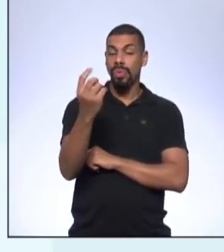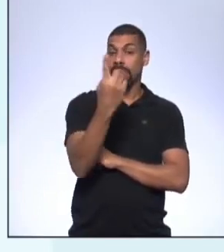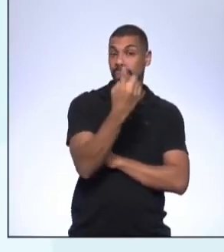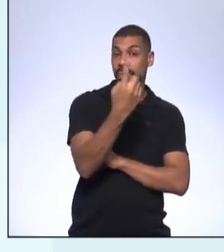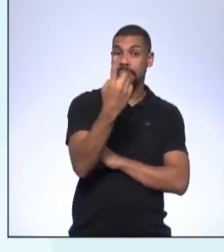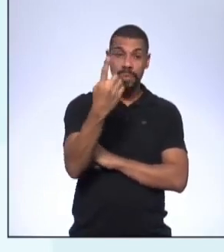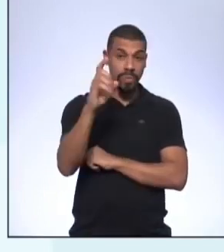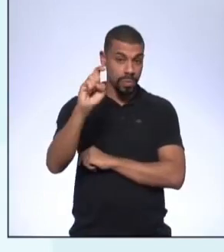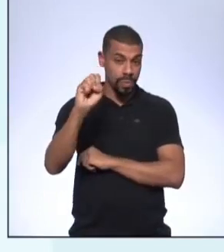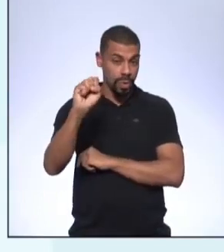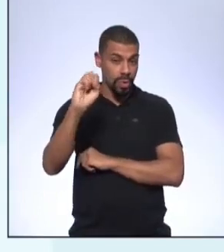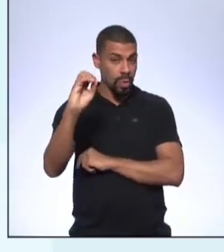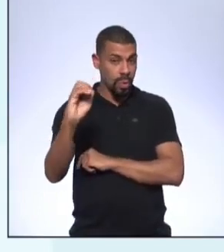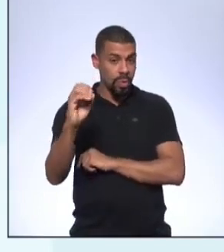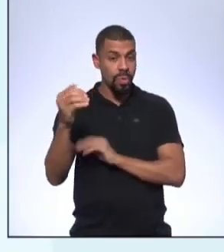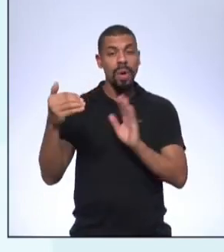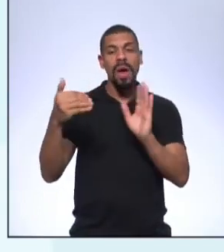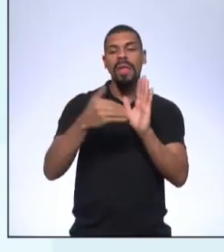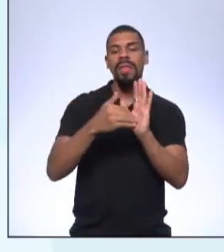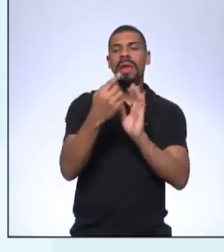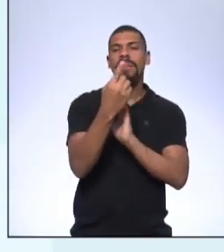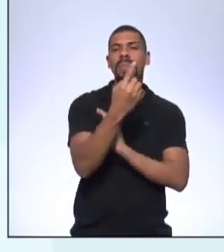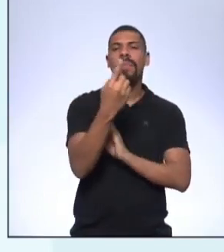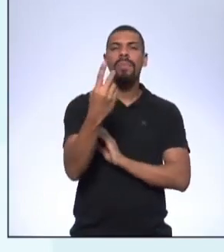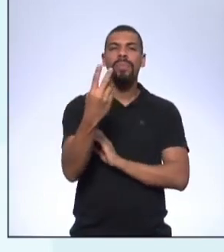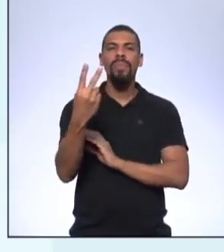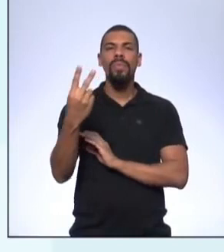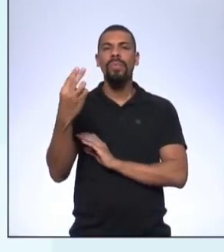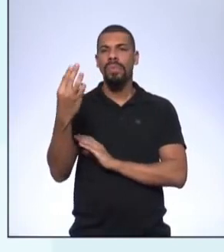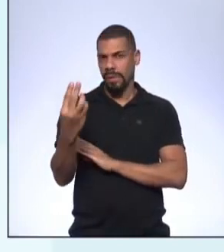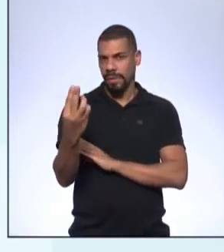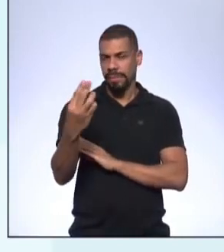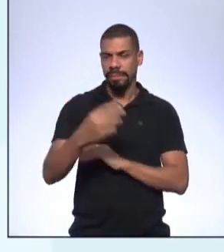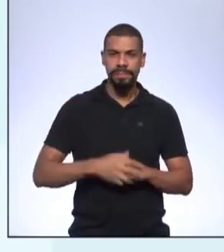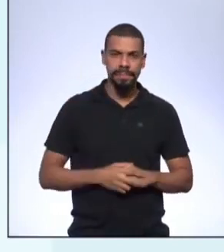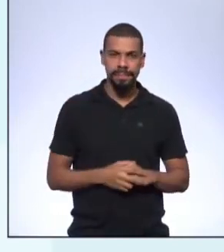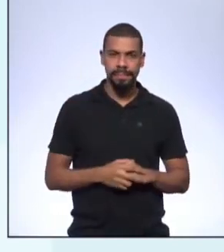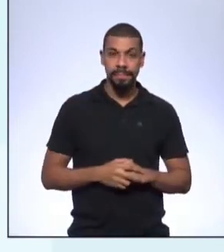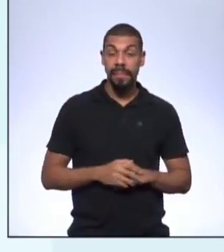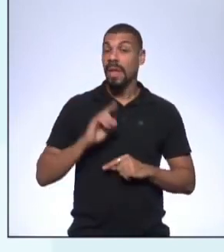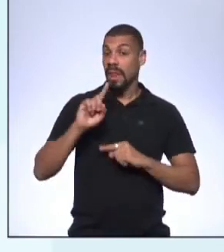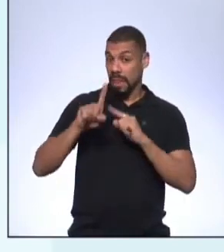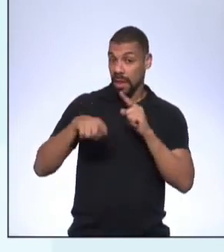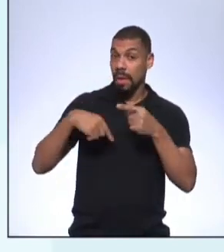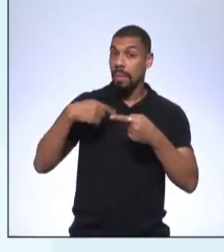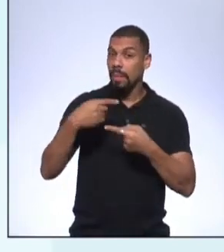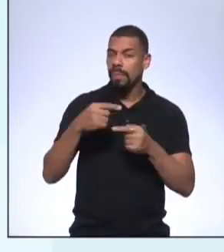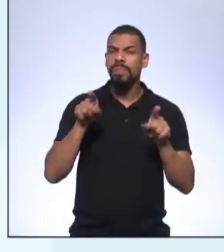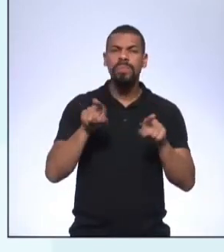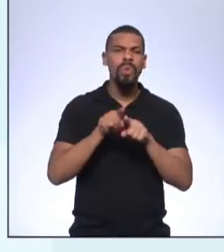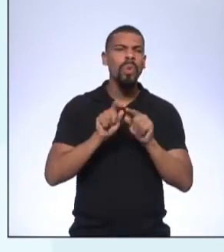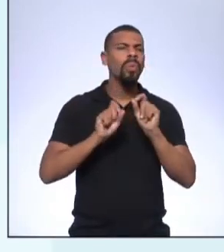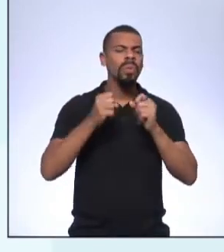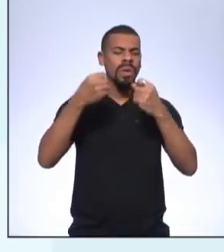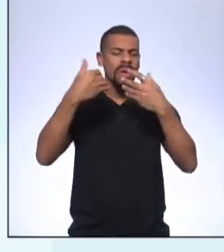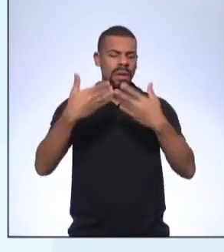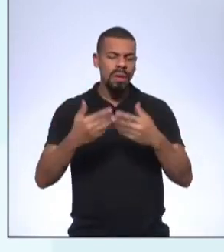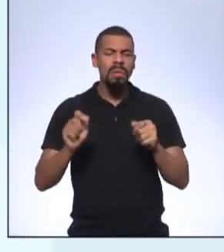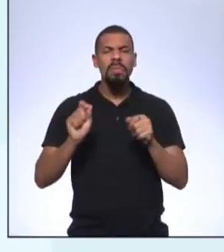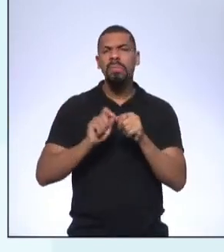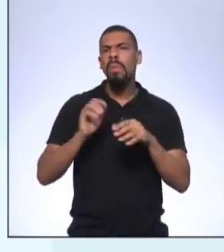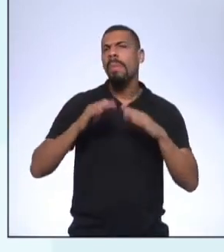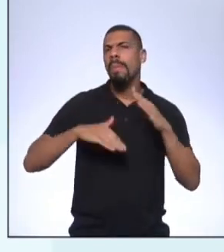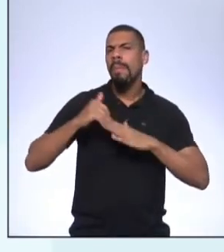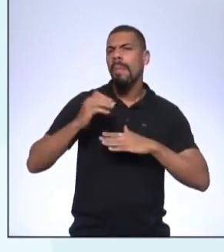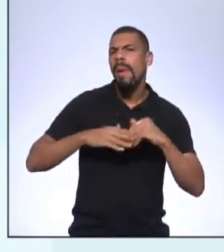inicial na questão da centralização do poder político, tá? Aí, gente, vocês vão ver o que ele fez, né?